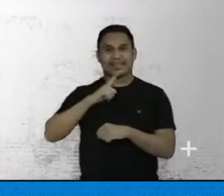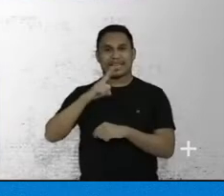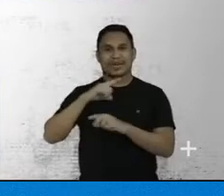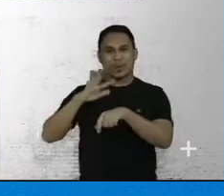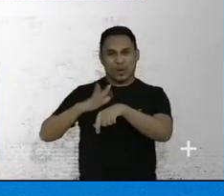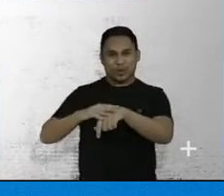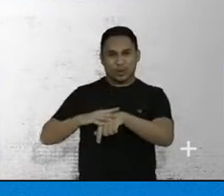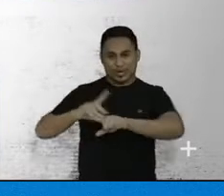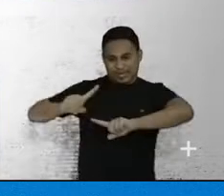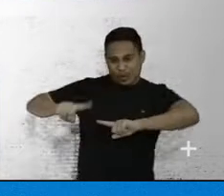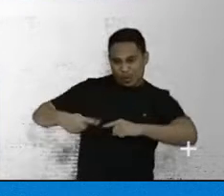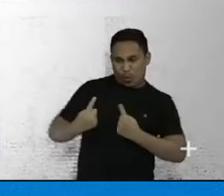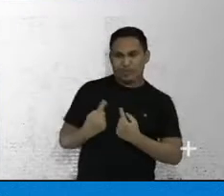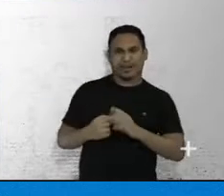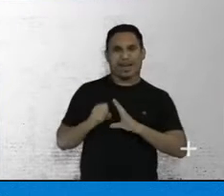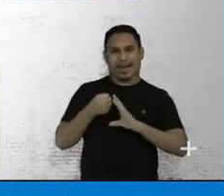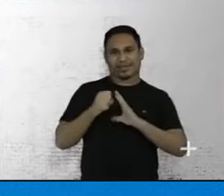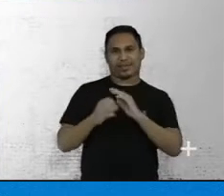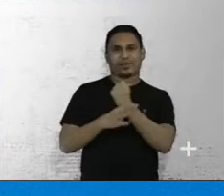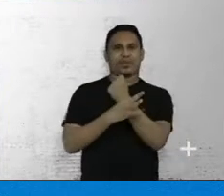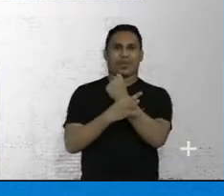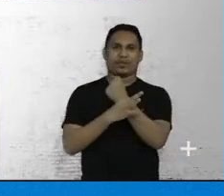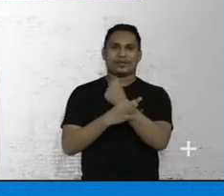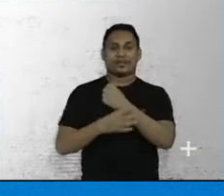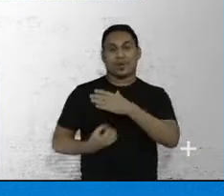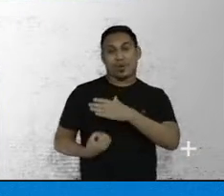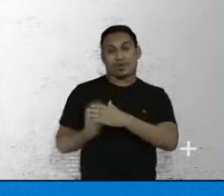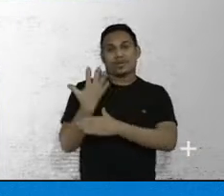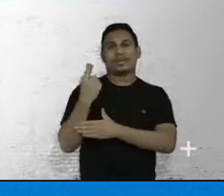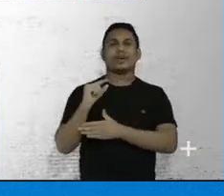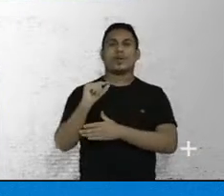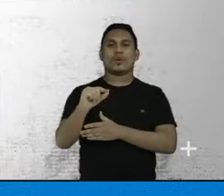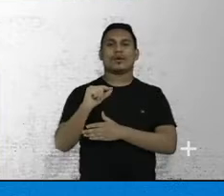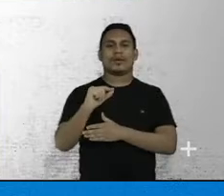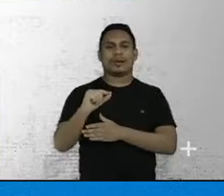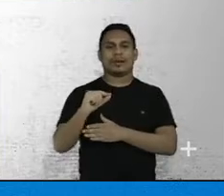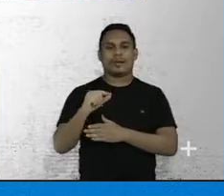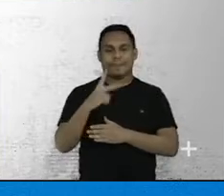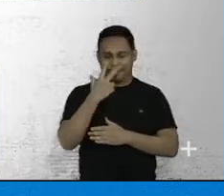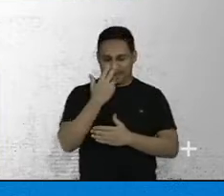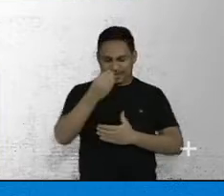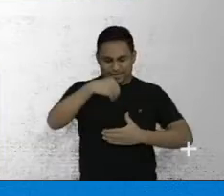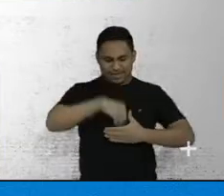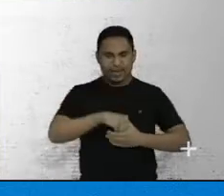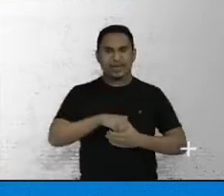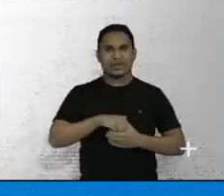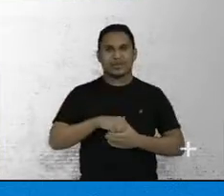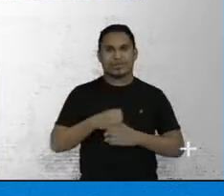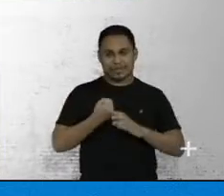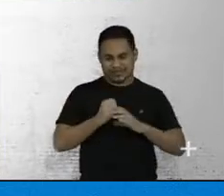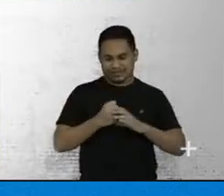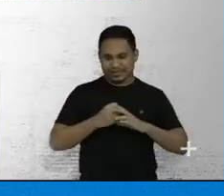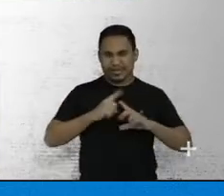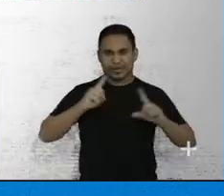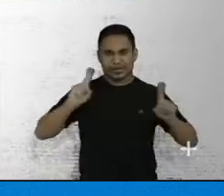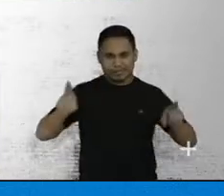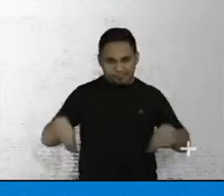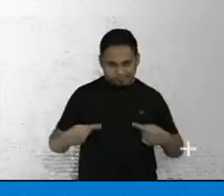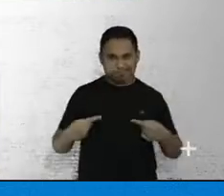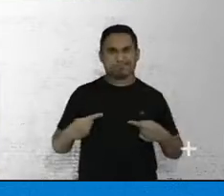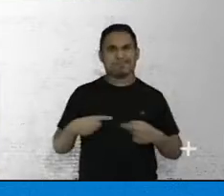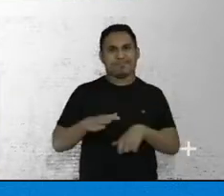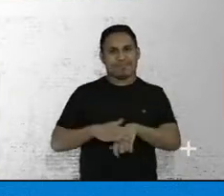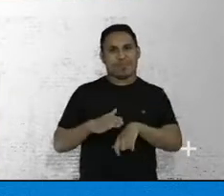anormalmente anticorpos contra ela mesma. E aí, de acordo com o tipo